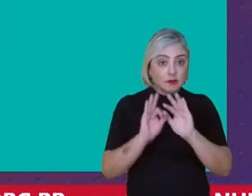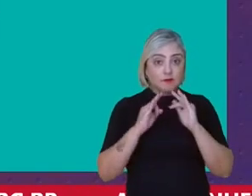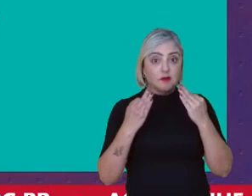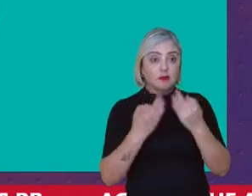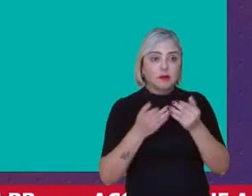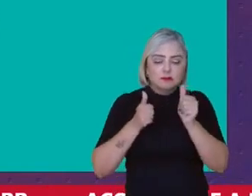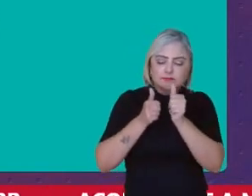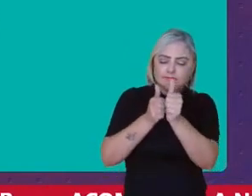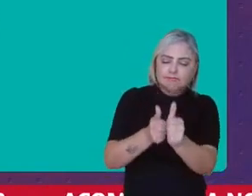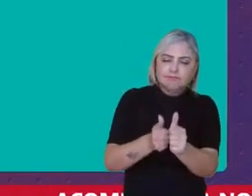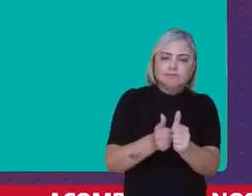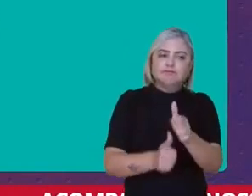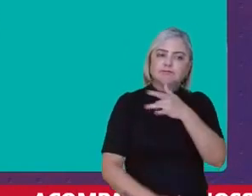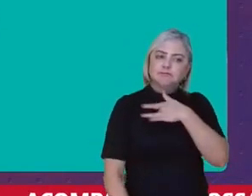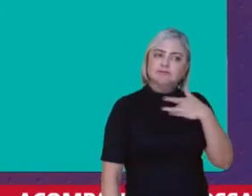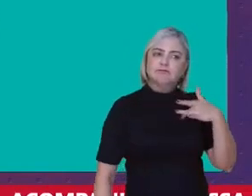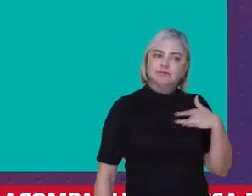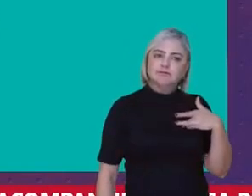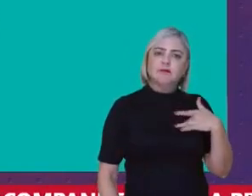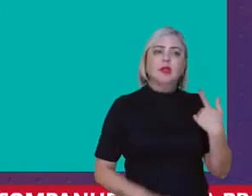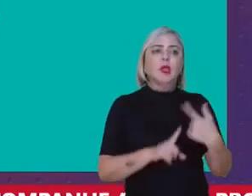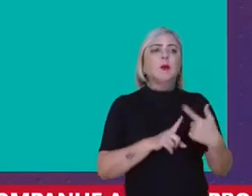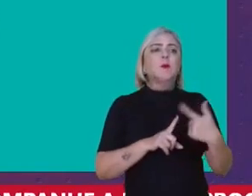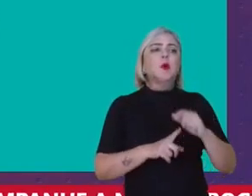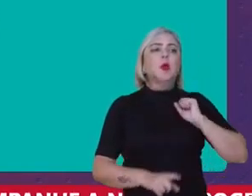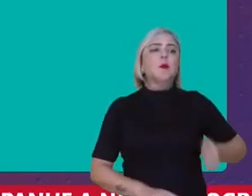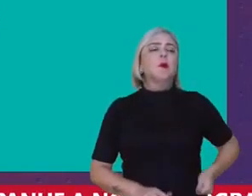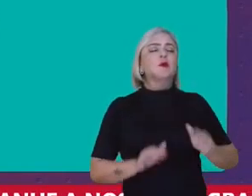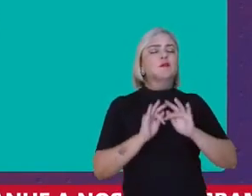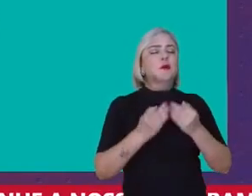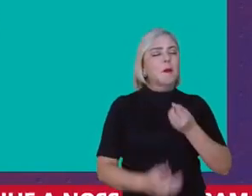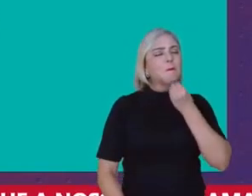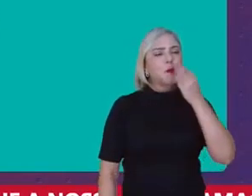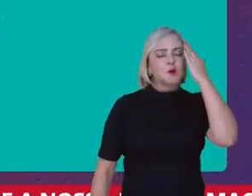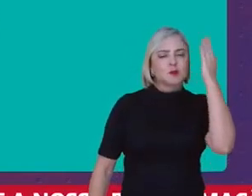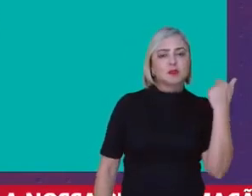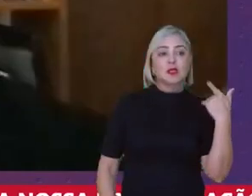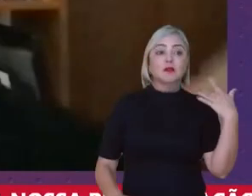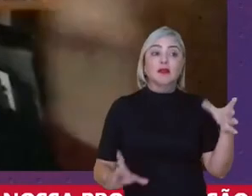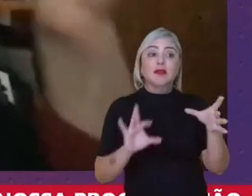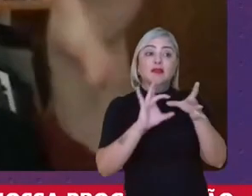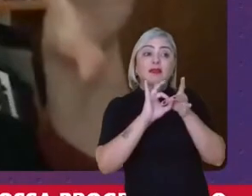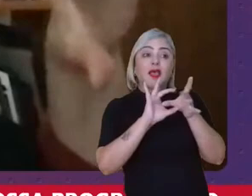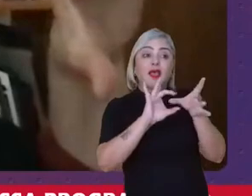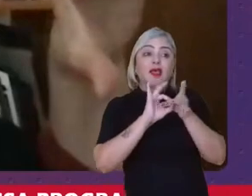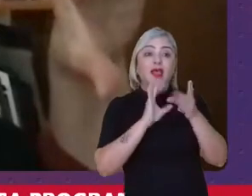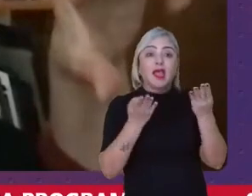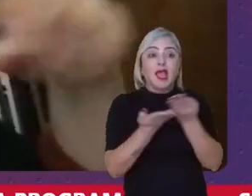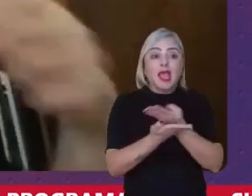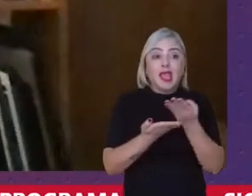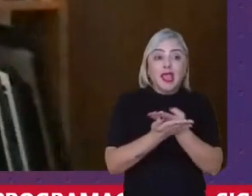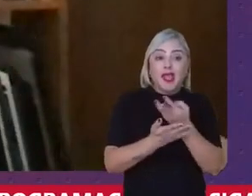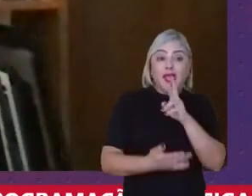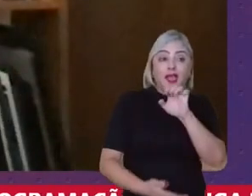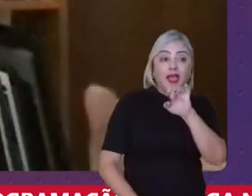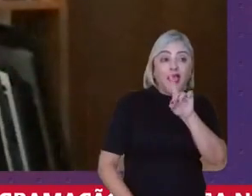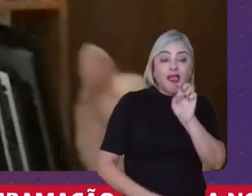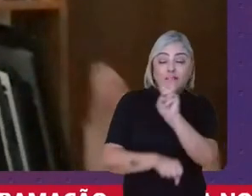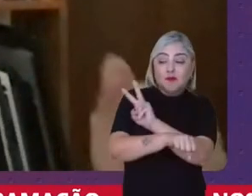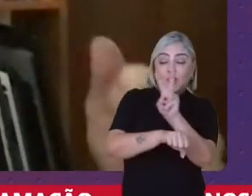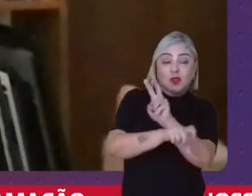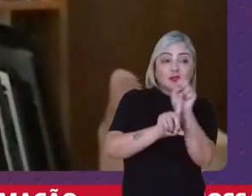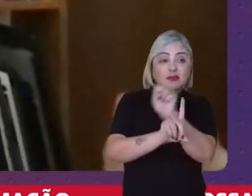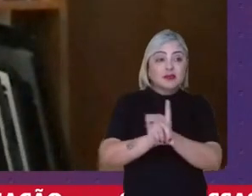são acompanhadas na rede de saúde. Por que o Bolsa Família funciona tão bem? Porque ele está ligado à rede de proteção social que foi criada